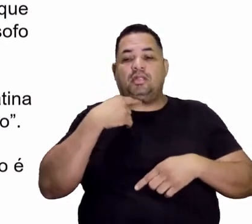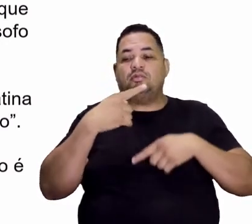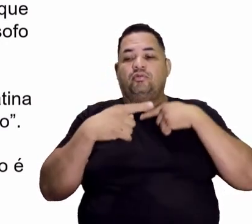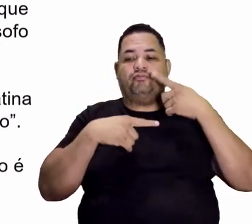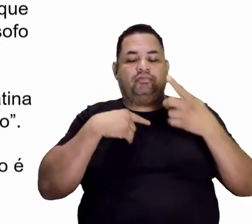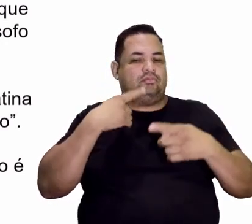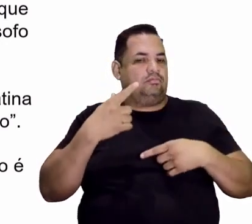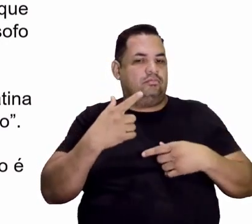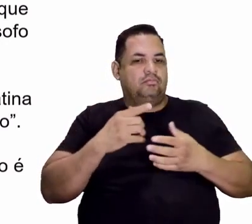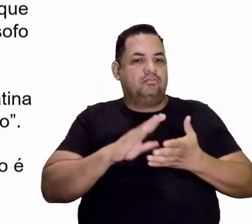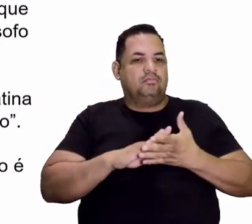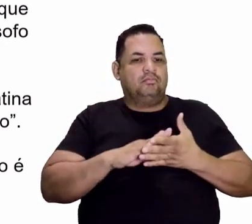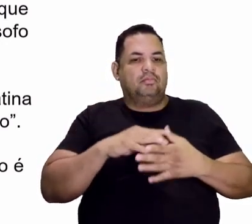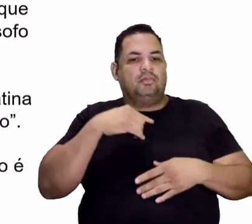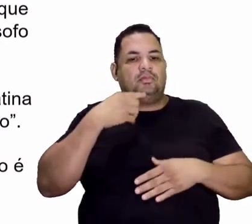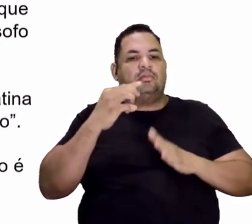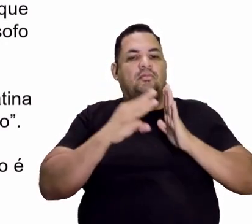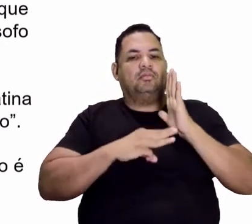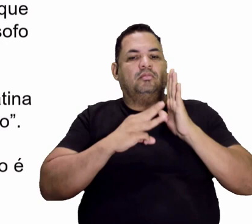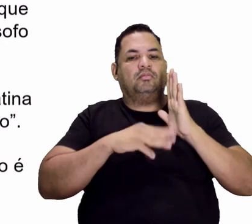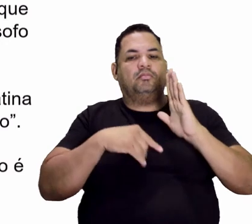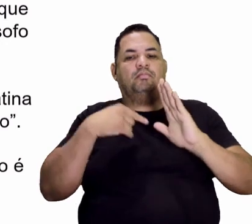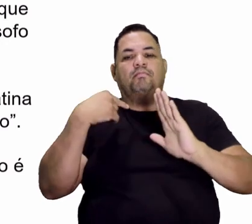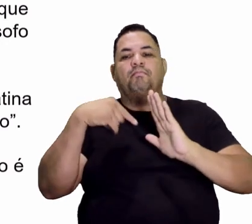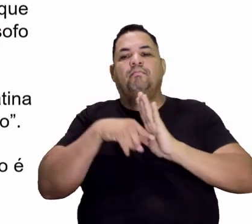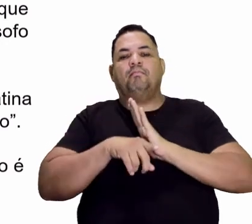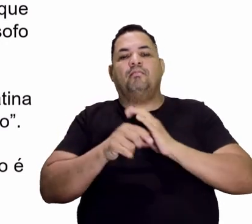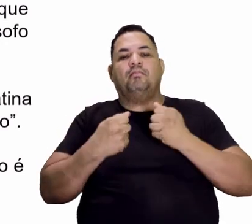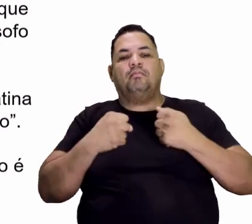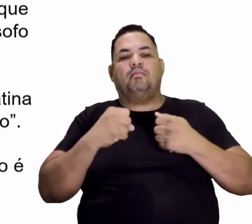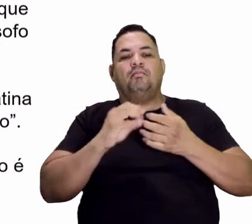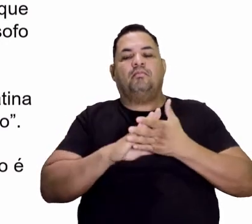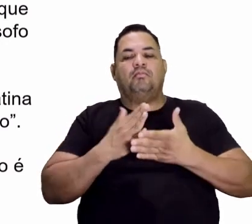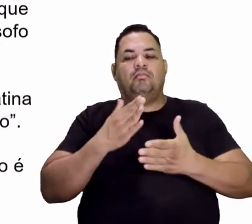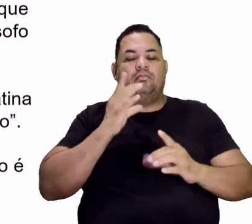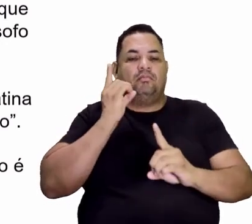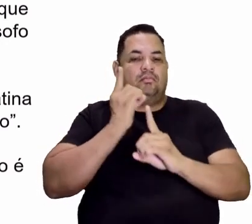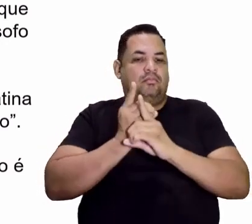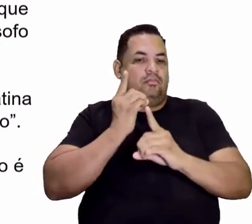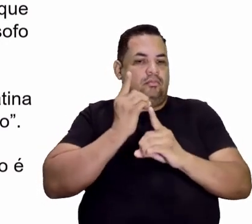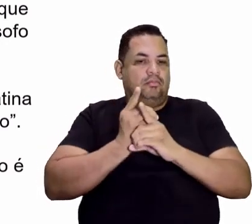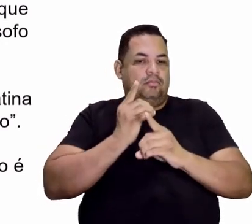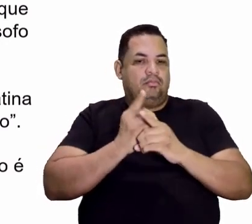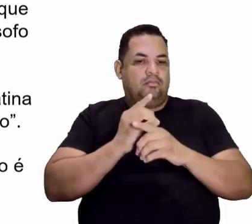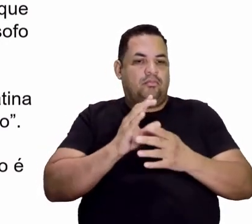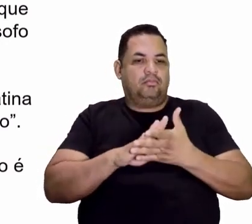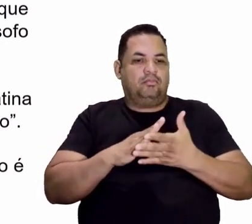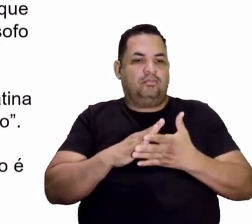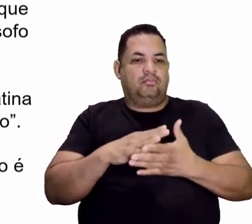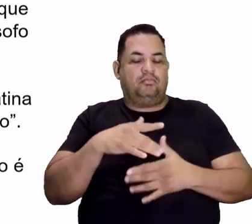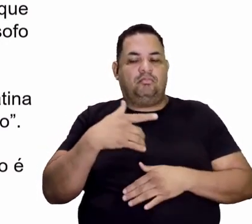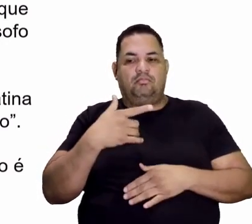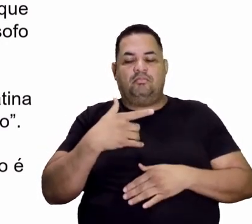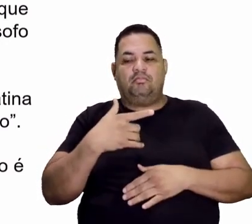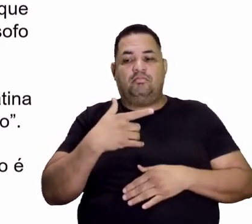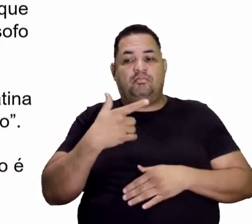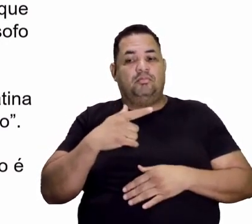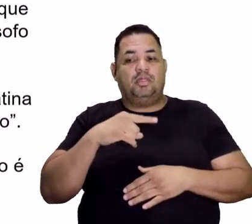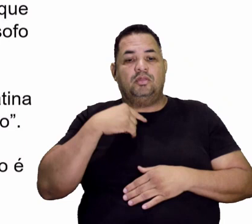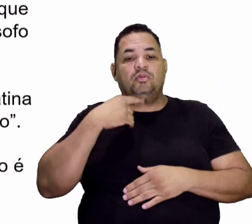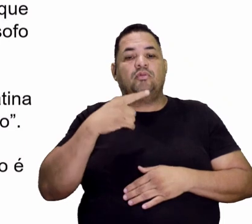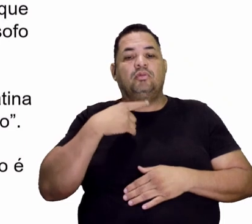ok? A dúvida metódica indaga se poderia encontrar algo que fosse inteiramente